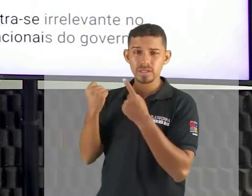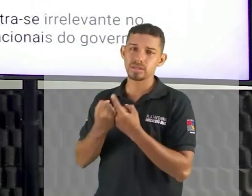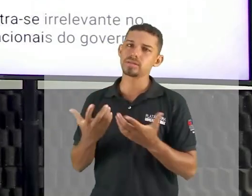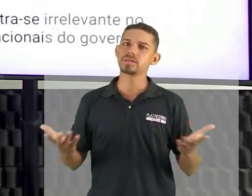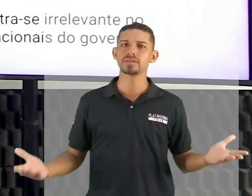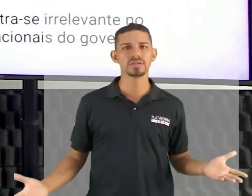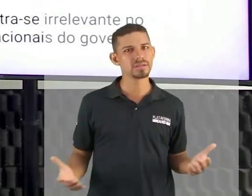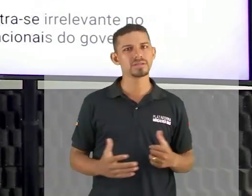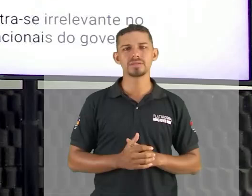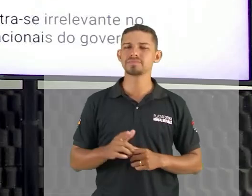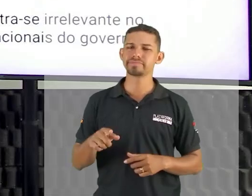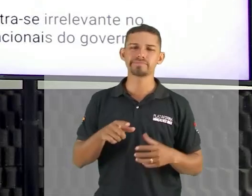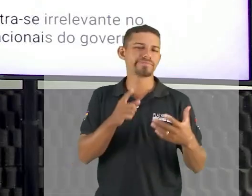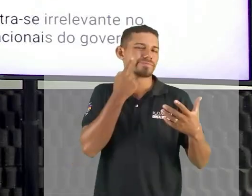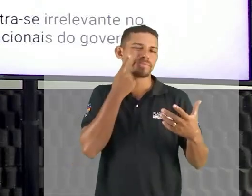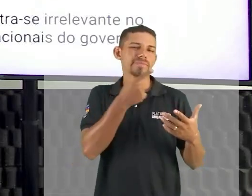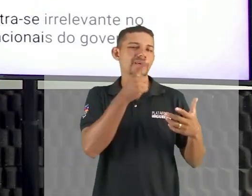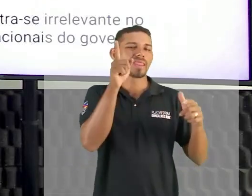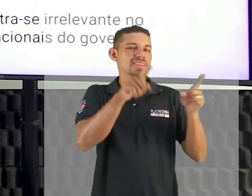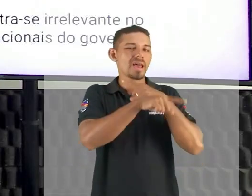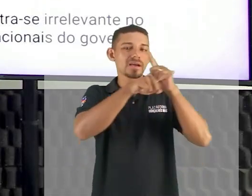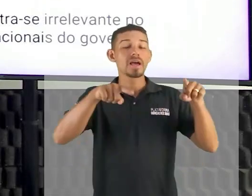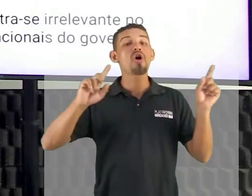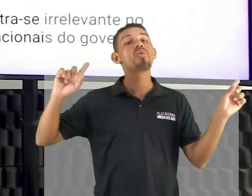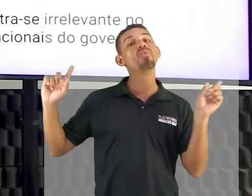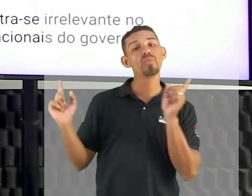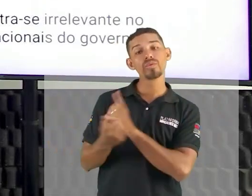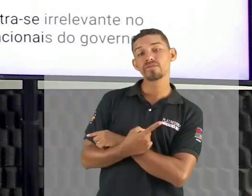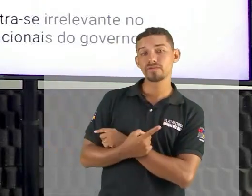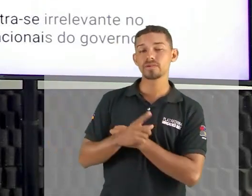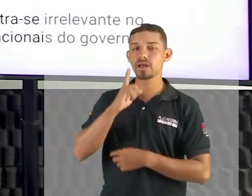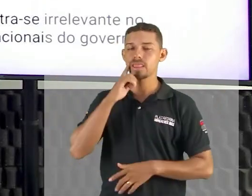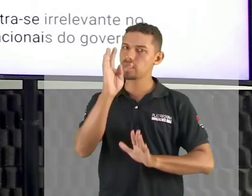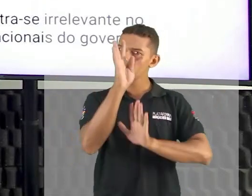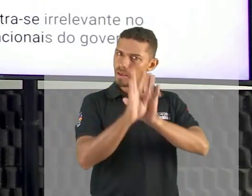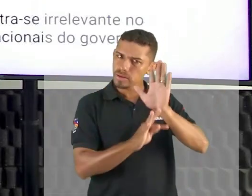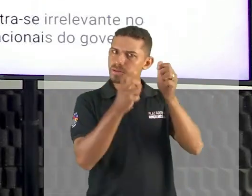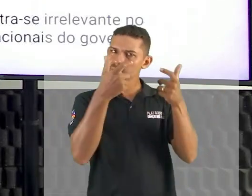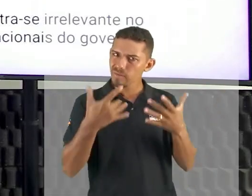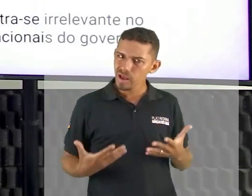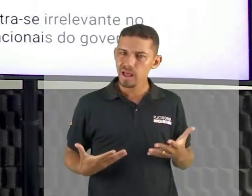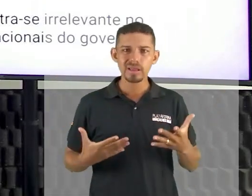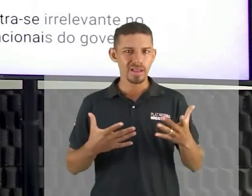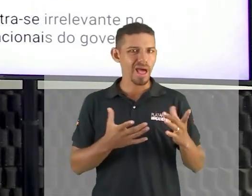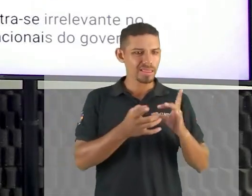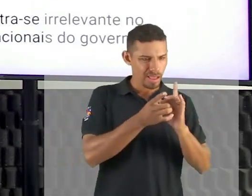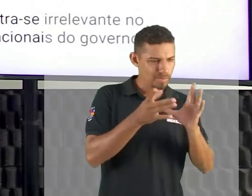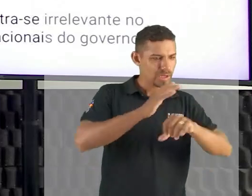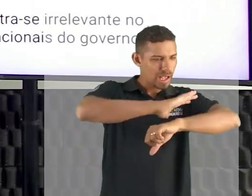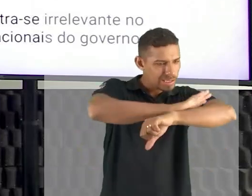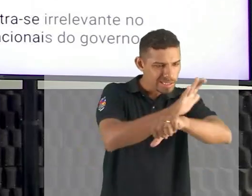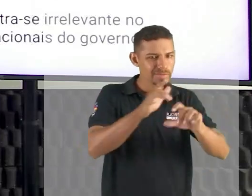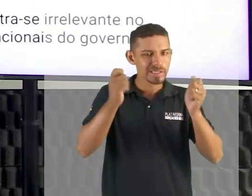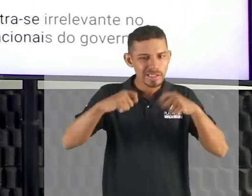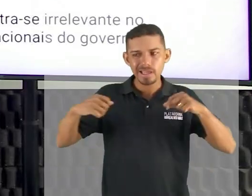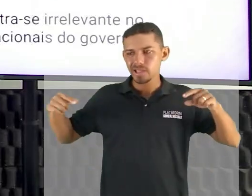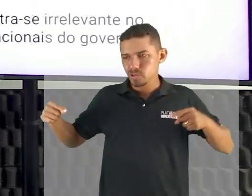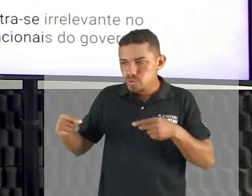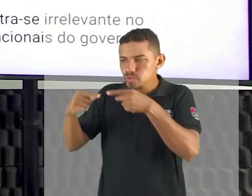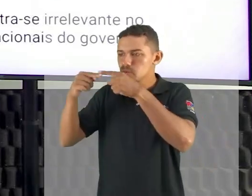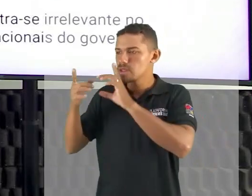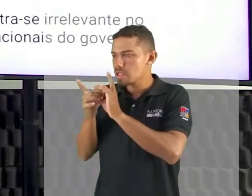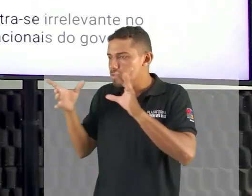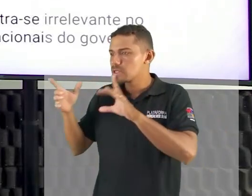essa alternativa você já pode perceber que não, porque no texto do Darcy Ribeiro ele fala que ela tem que acontecer de